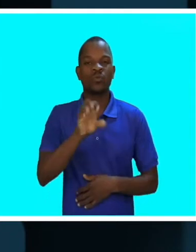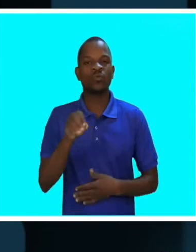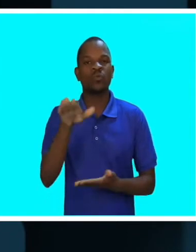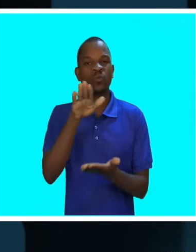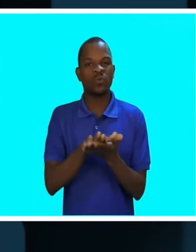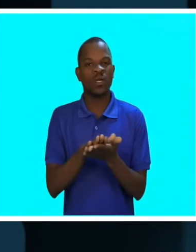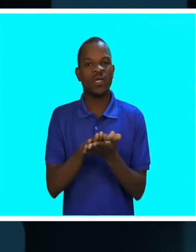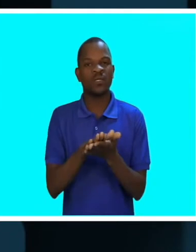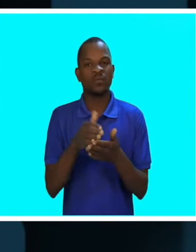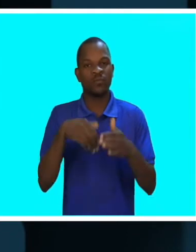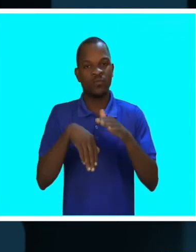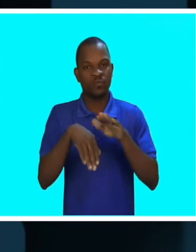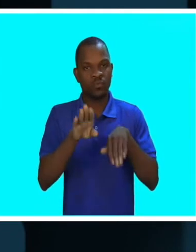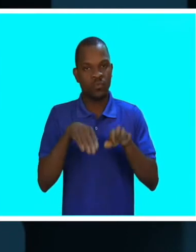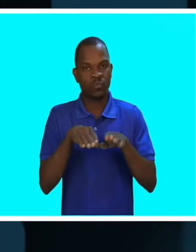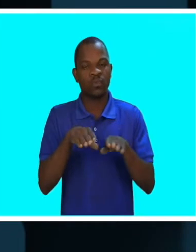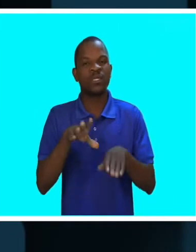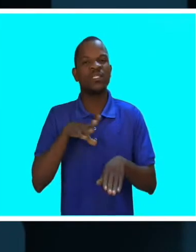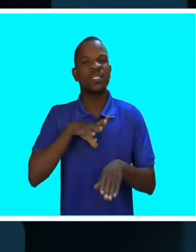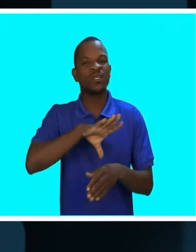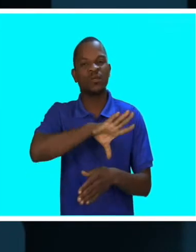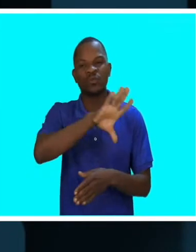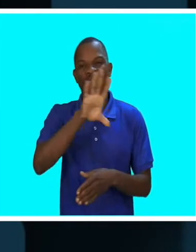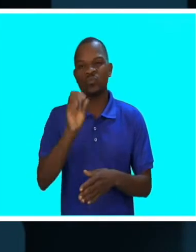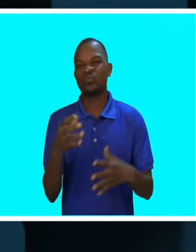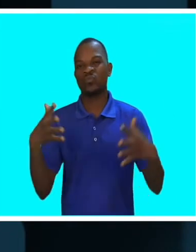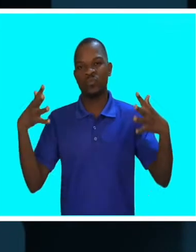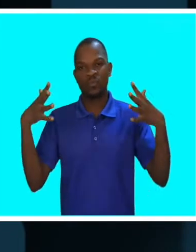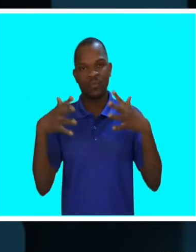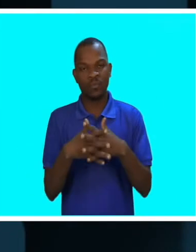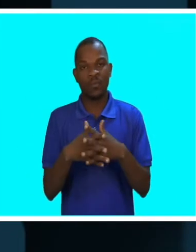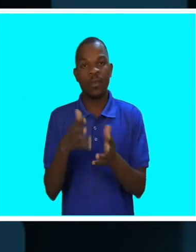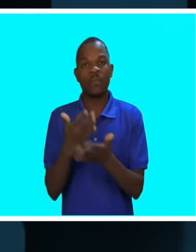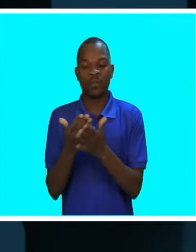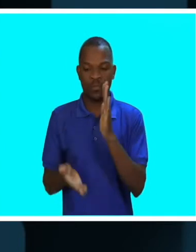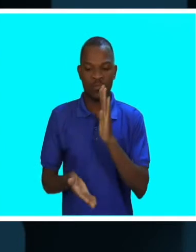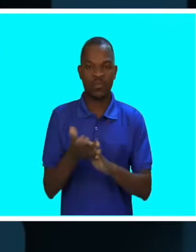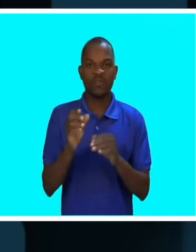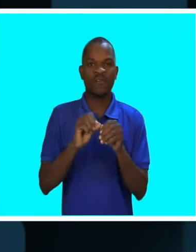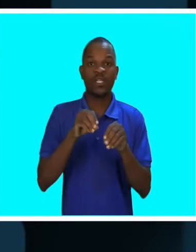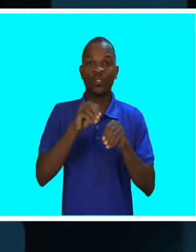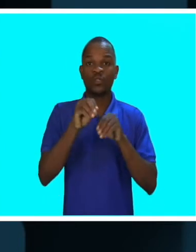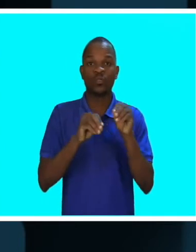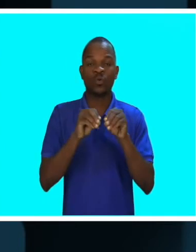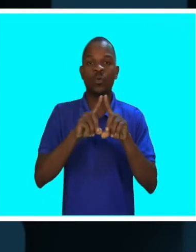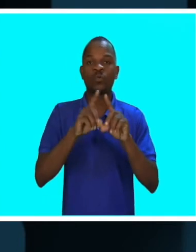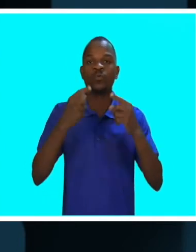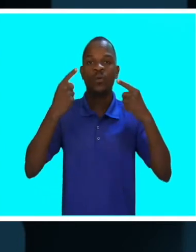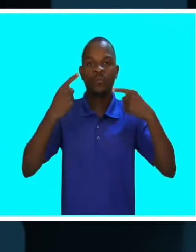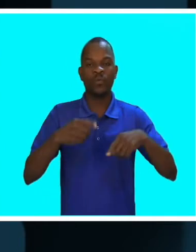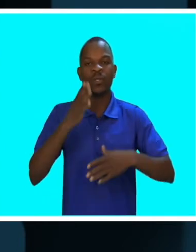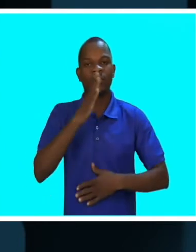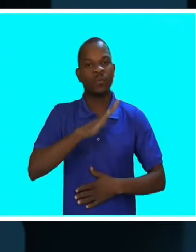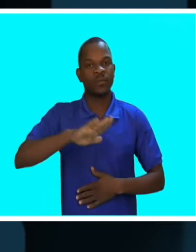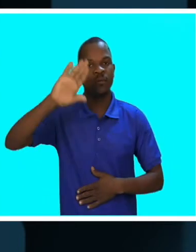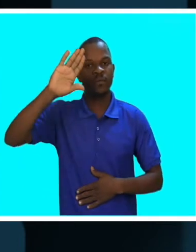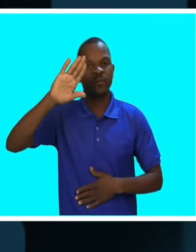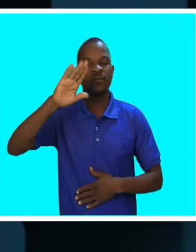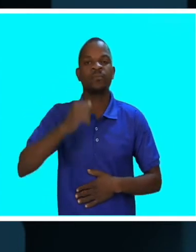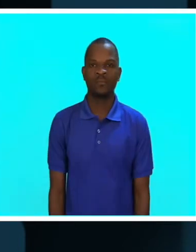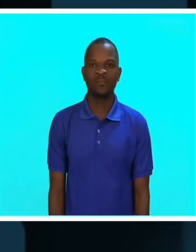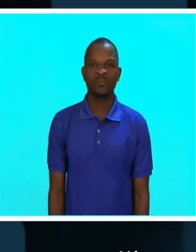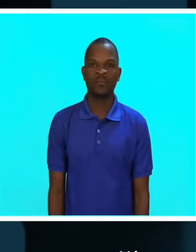os campos respondam aos requisitos básicos para receber jogos do Campeonato